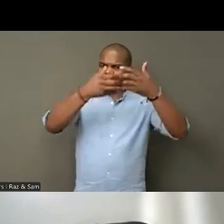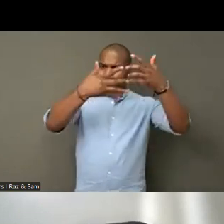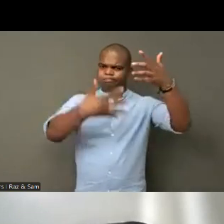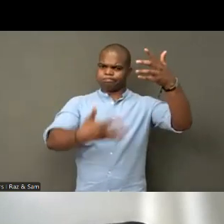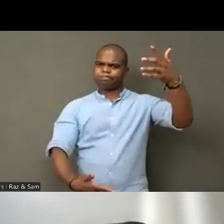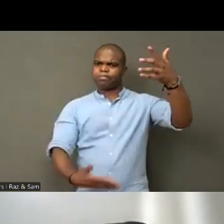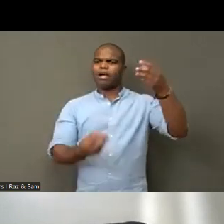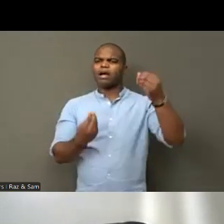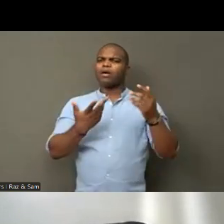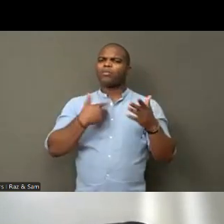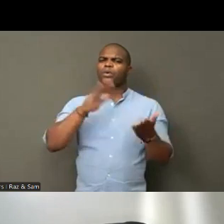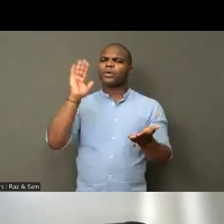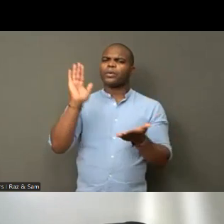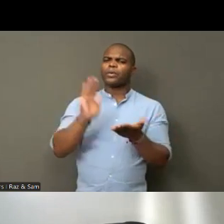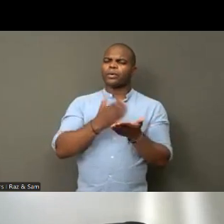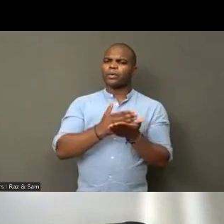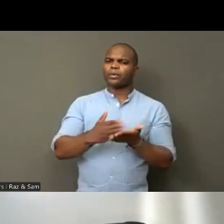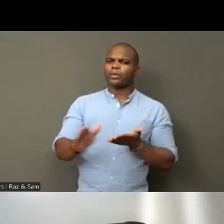Bem, certamente,